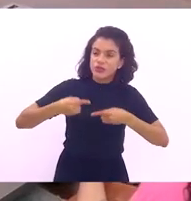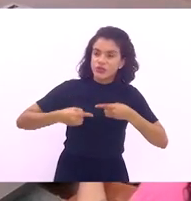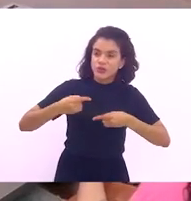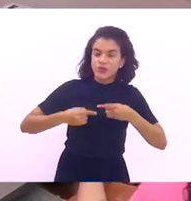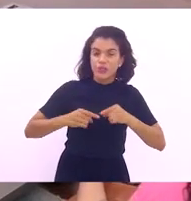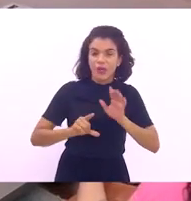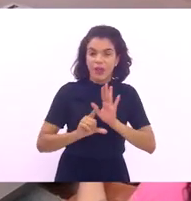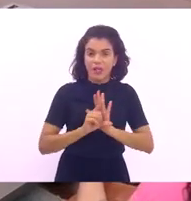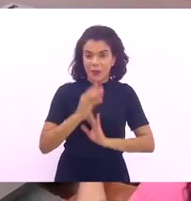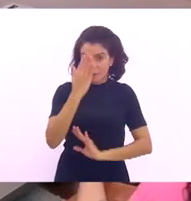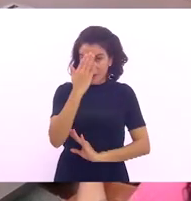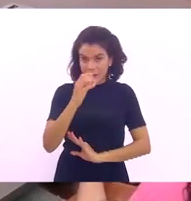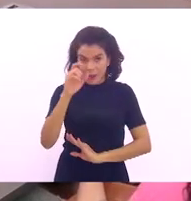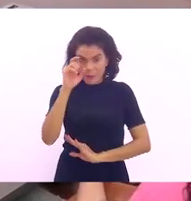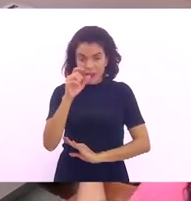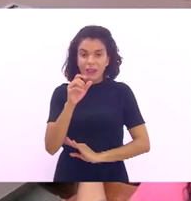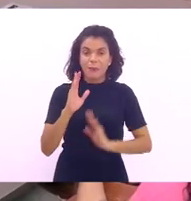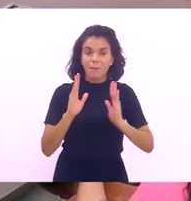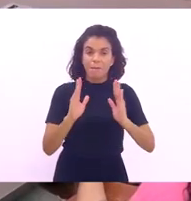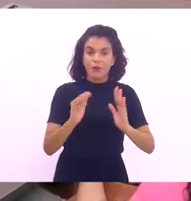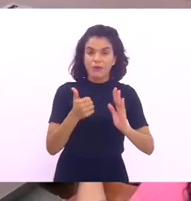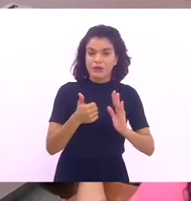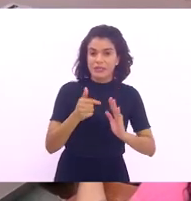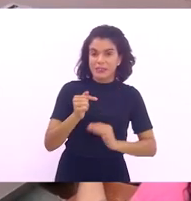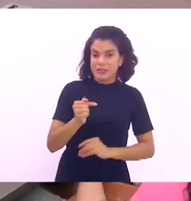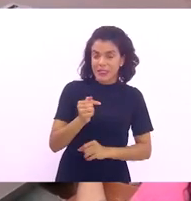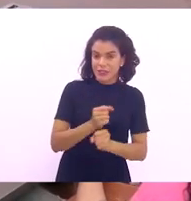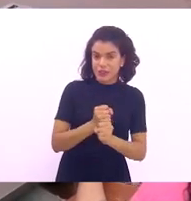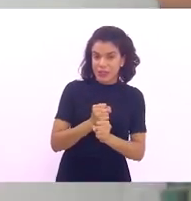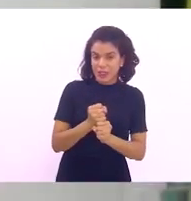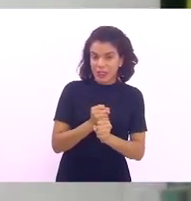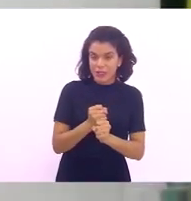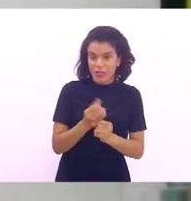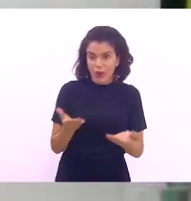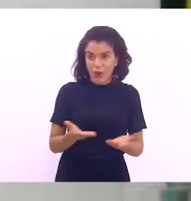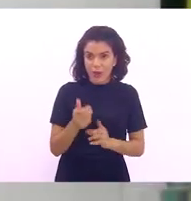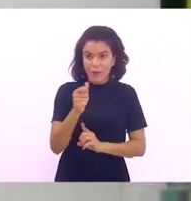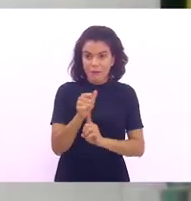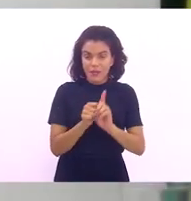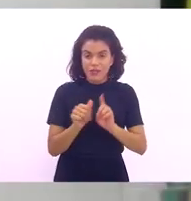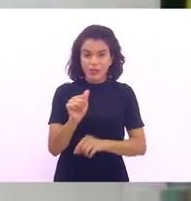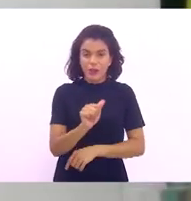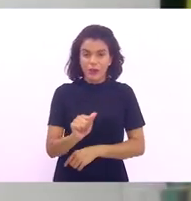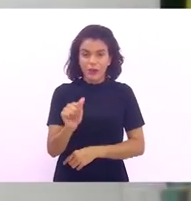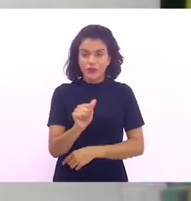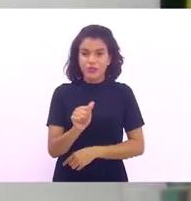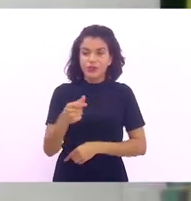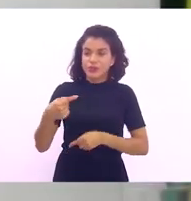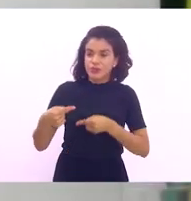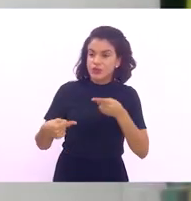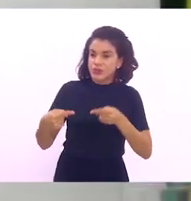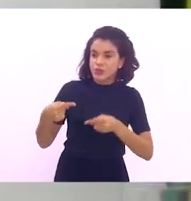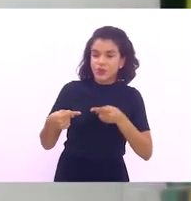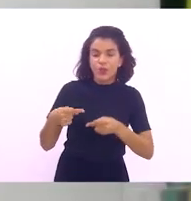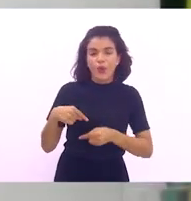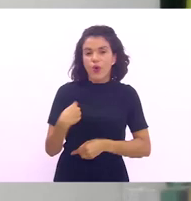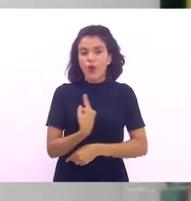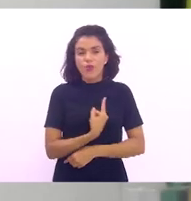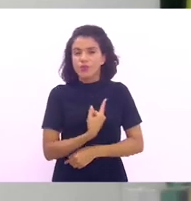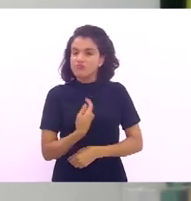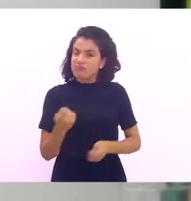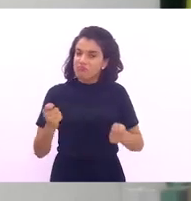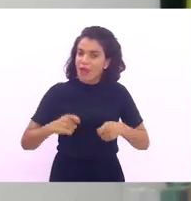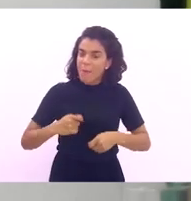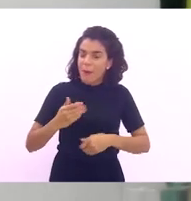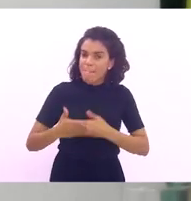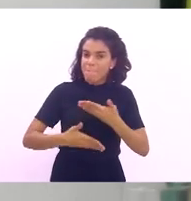a Lei Maria da Penha nesses 17 anos que ela completa nesse mês e tá discutindo também como a gente pode melhorar o atendimento